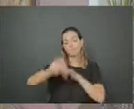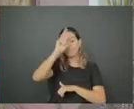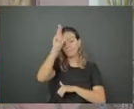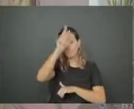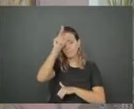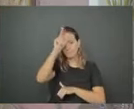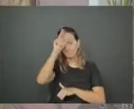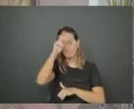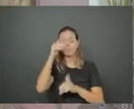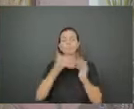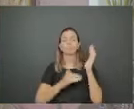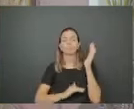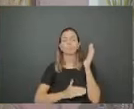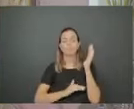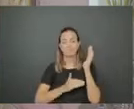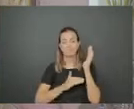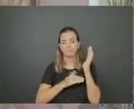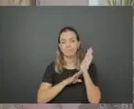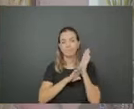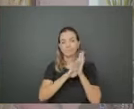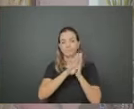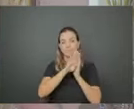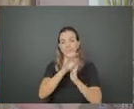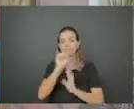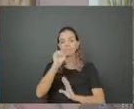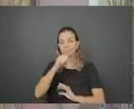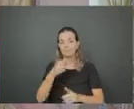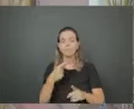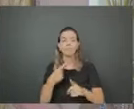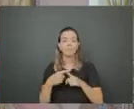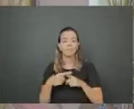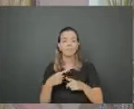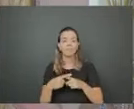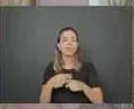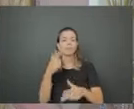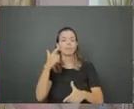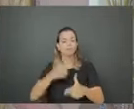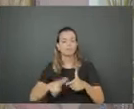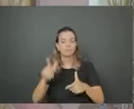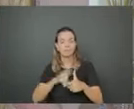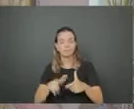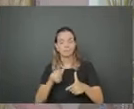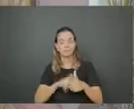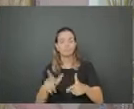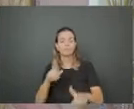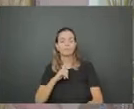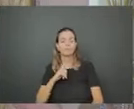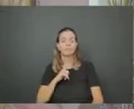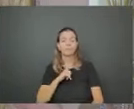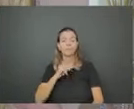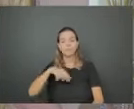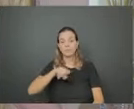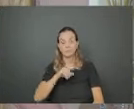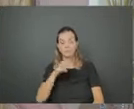conta também de a normalidade ter voltado, né? Só para o senhor ter conhecimento, nessa